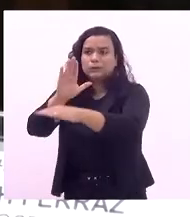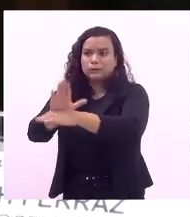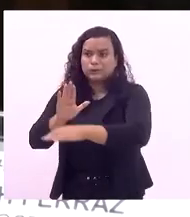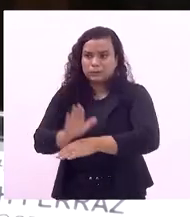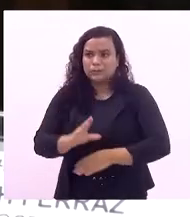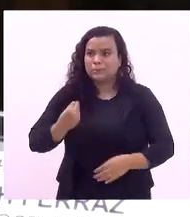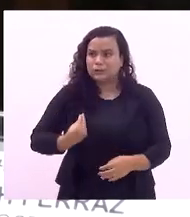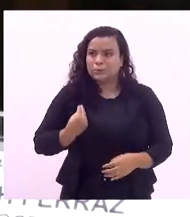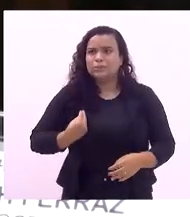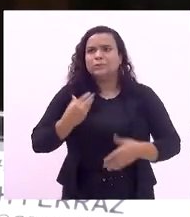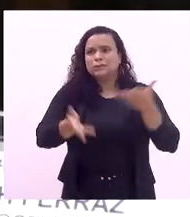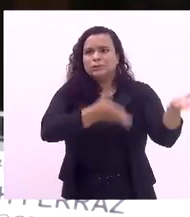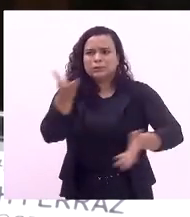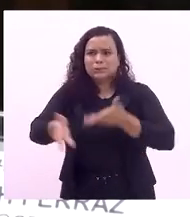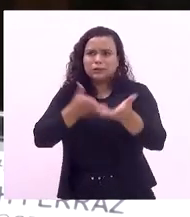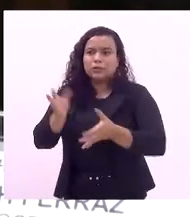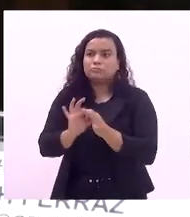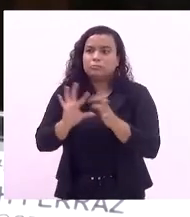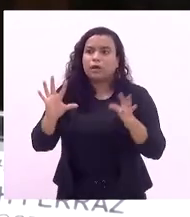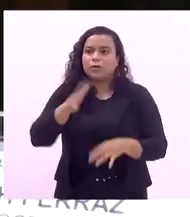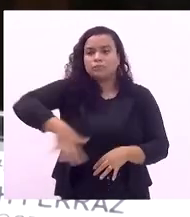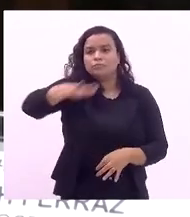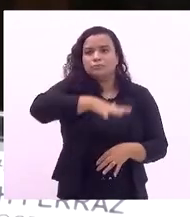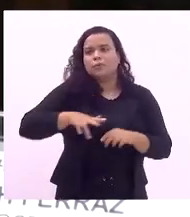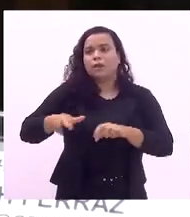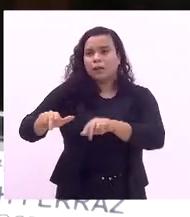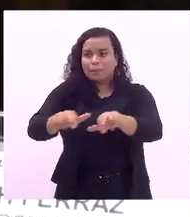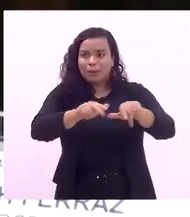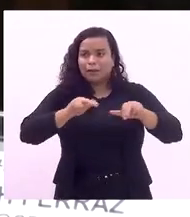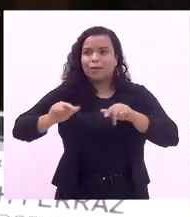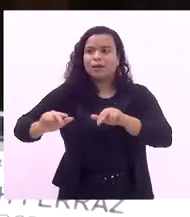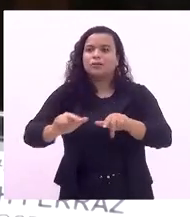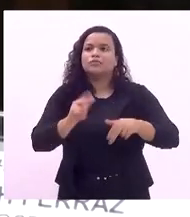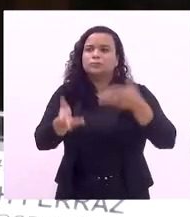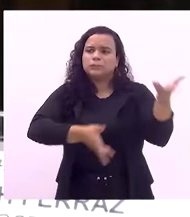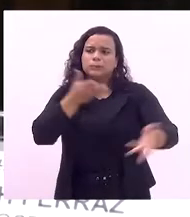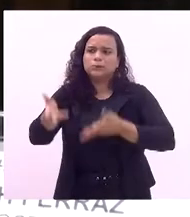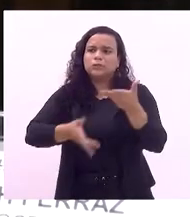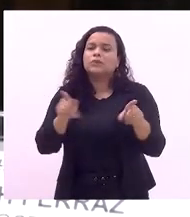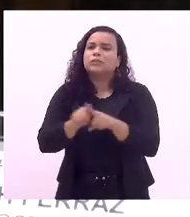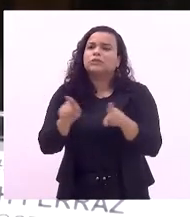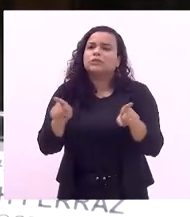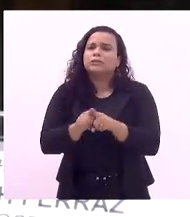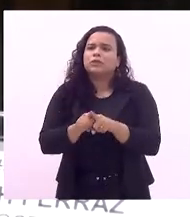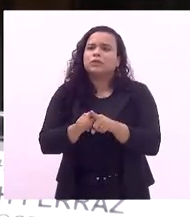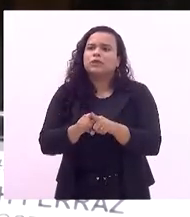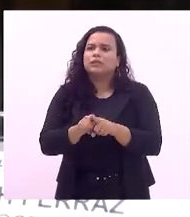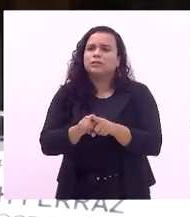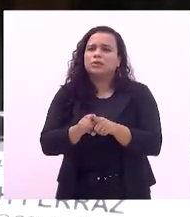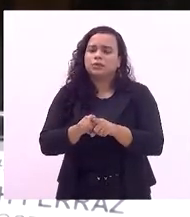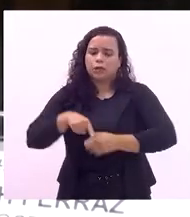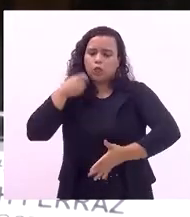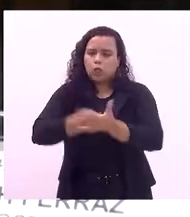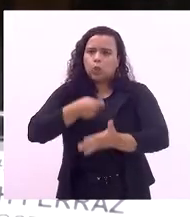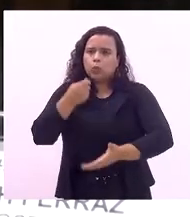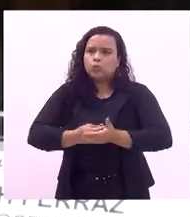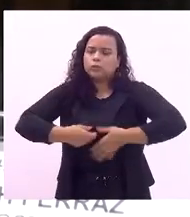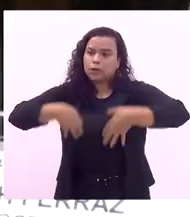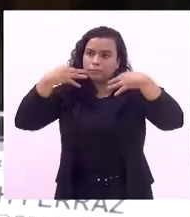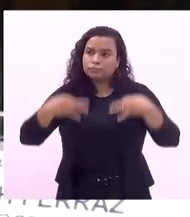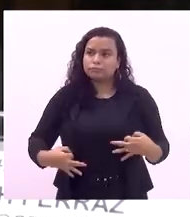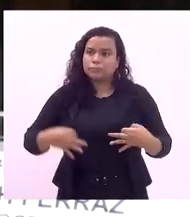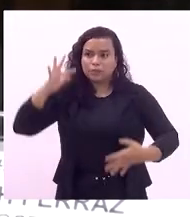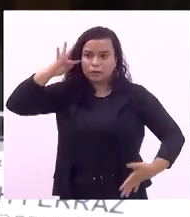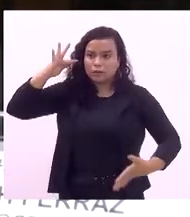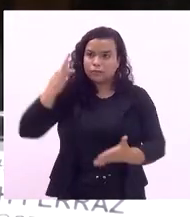presença e disponibilidade para com os nossos irmãos o que possamos combater o Bom Combate guardar a